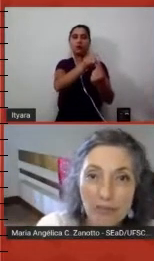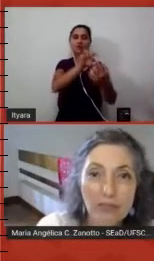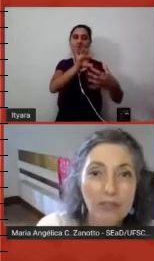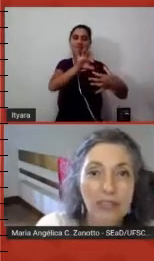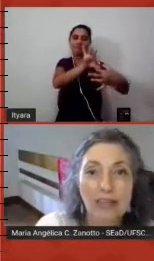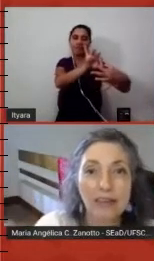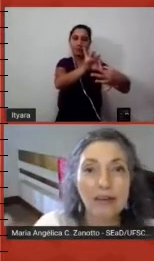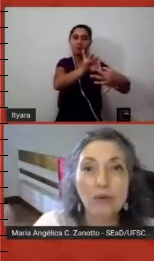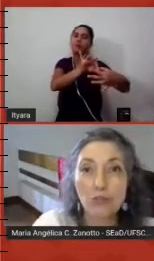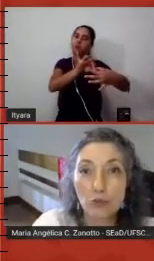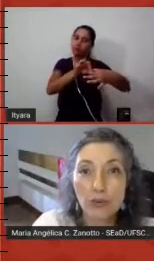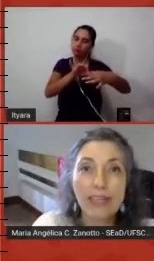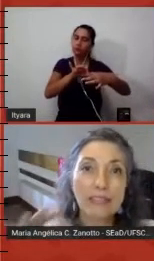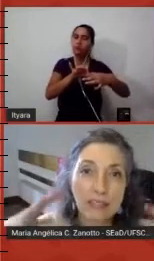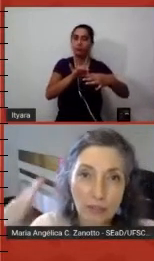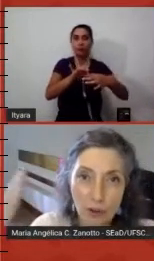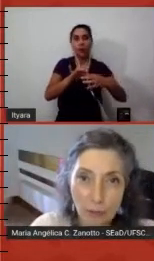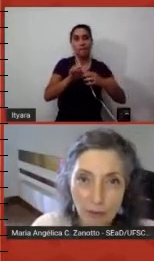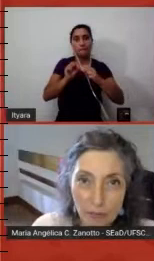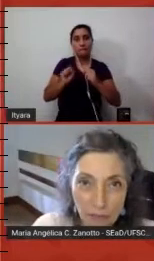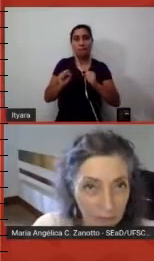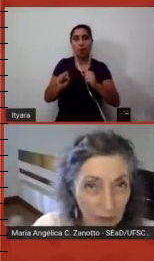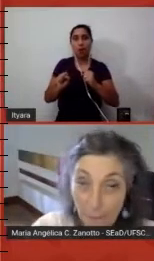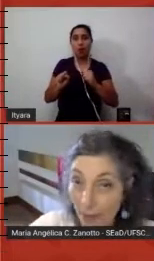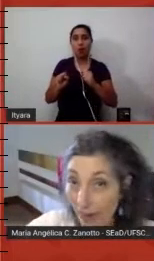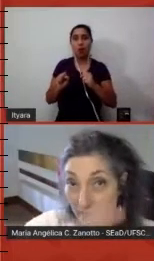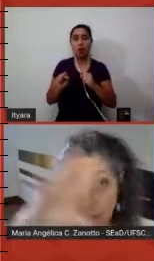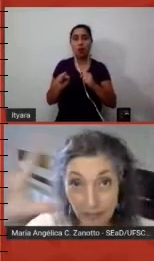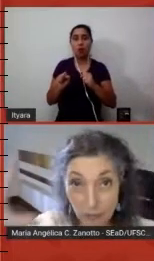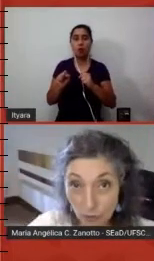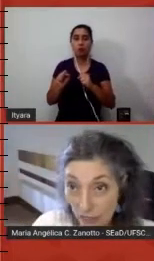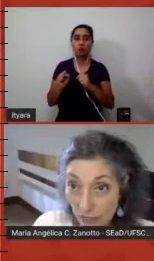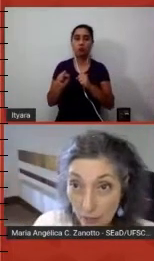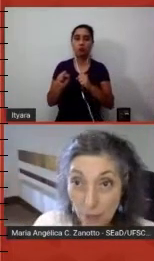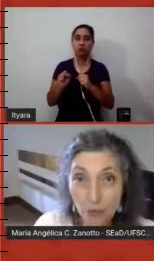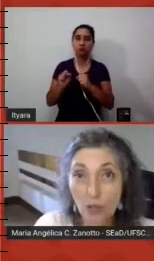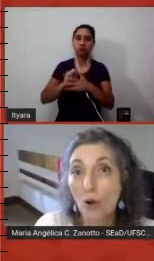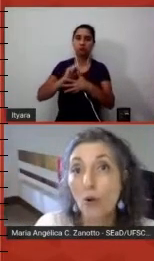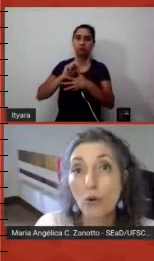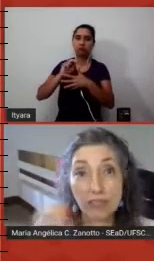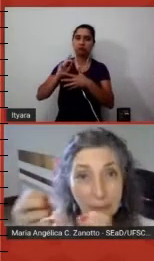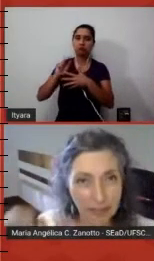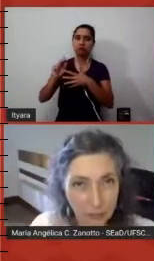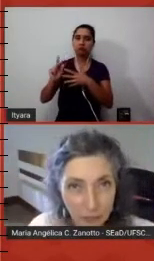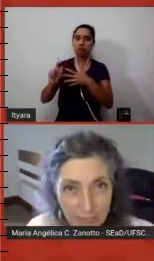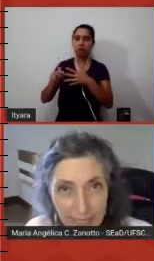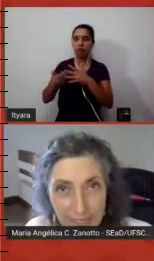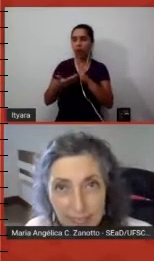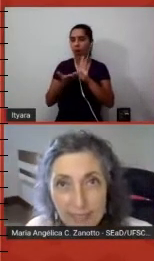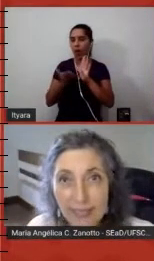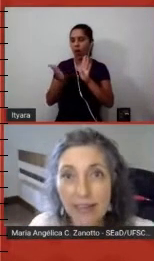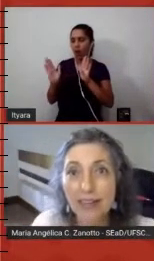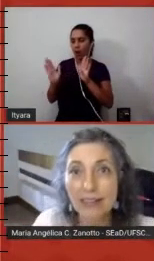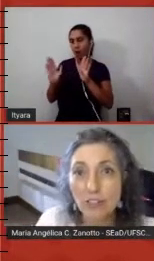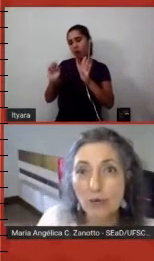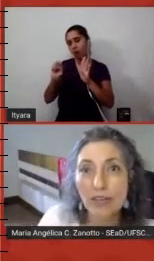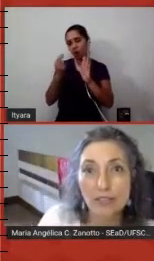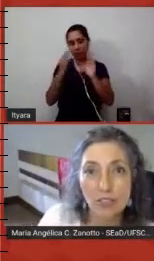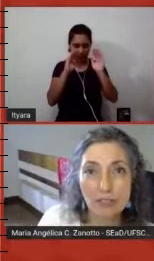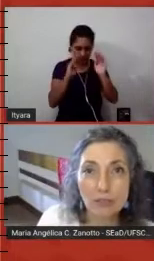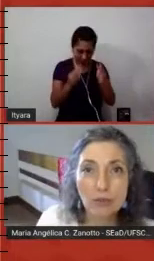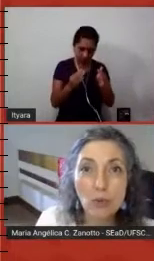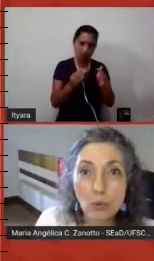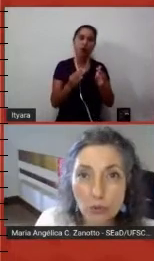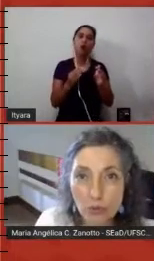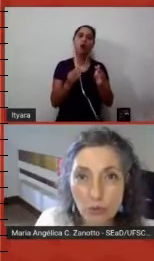embora possam ser construídas de forma a pegar aspectos amplos ou ser mais focadas, de